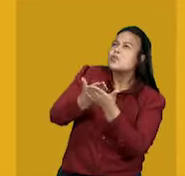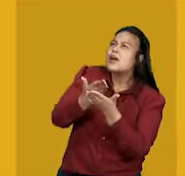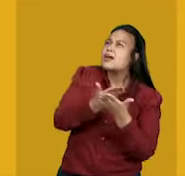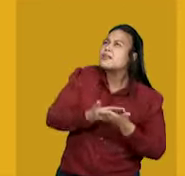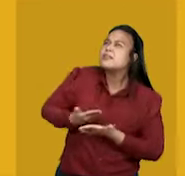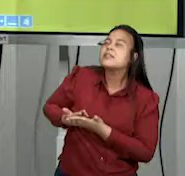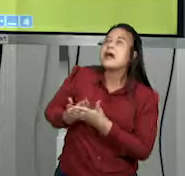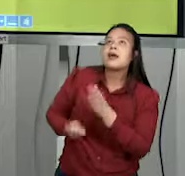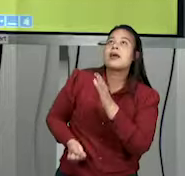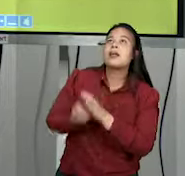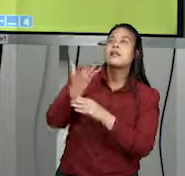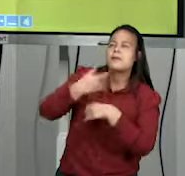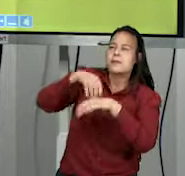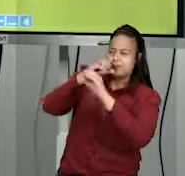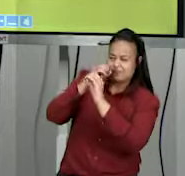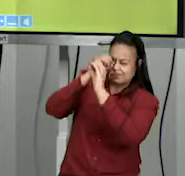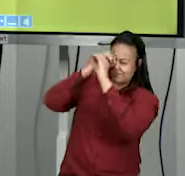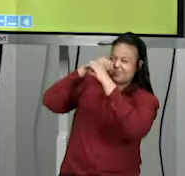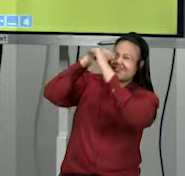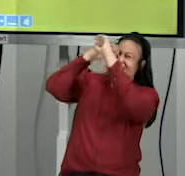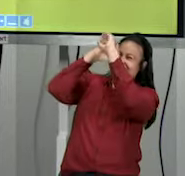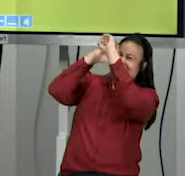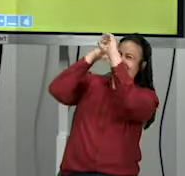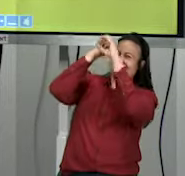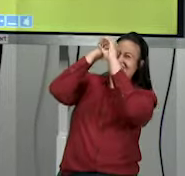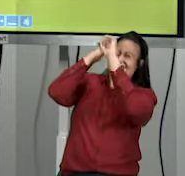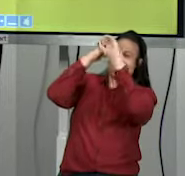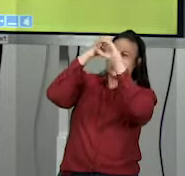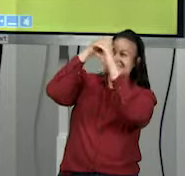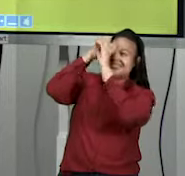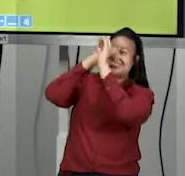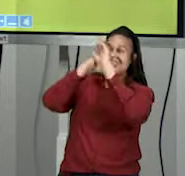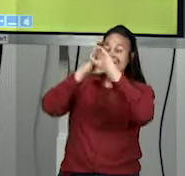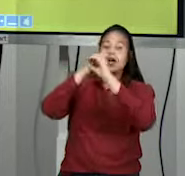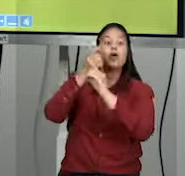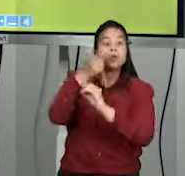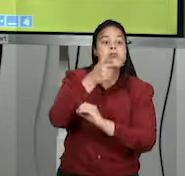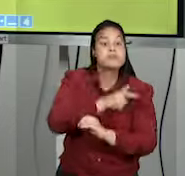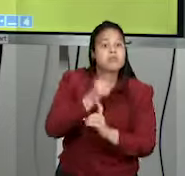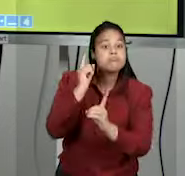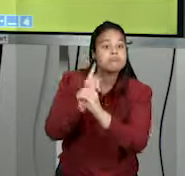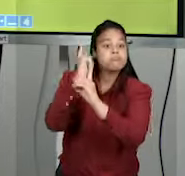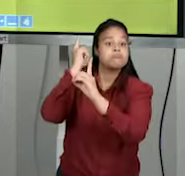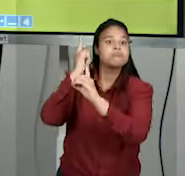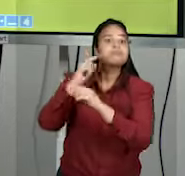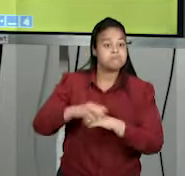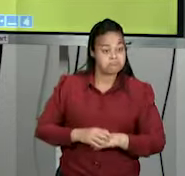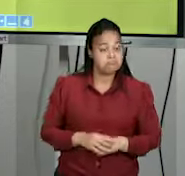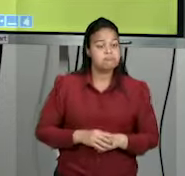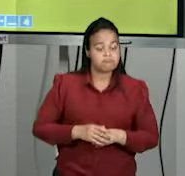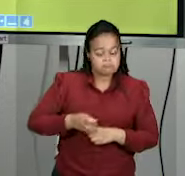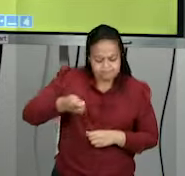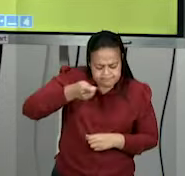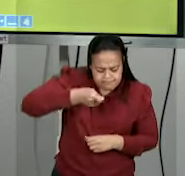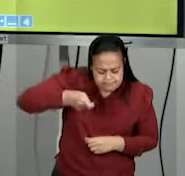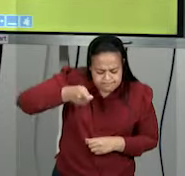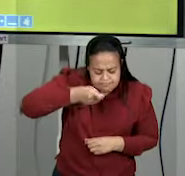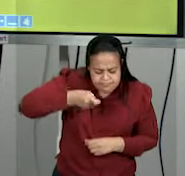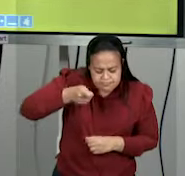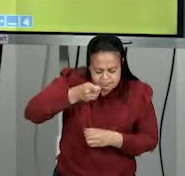microscópio para aquilo que é microscópico, para aquilo que é invisível a olho nu e os telescópios, as lunetas,